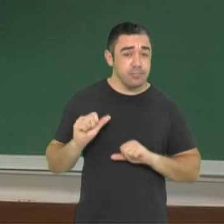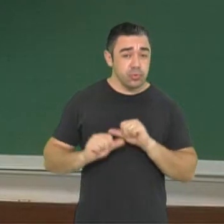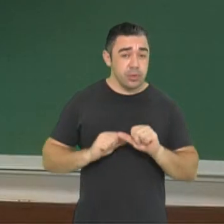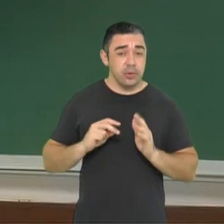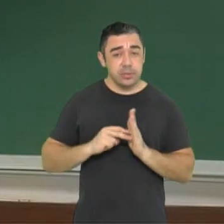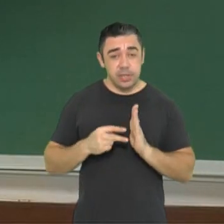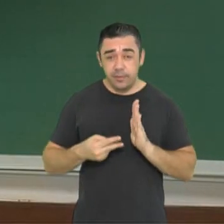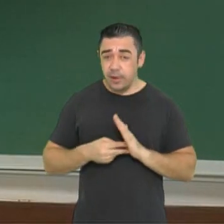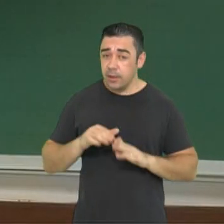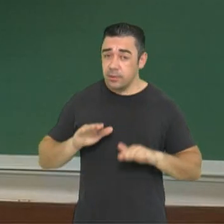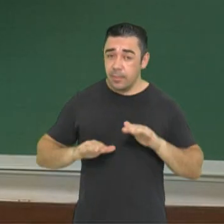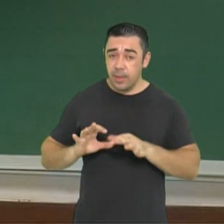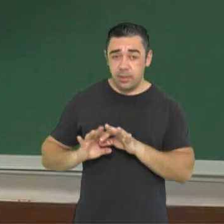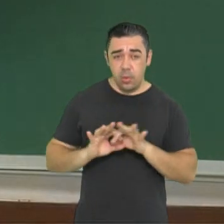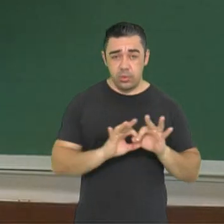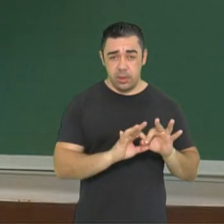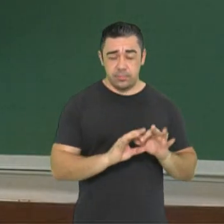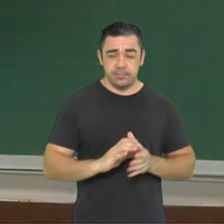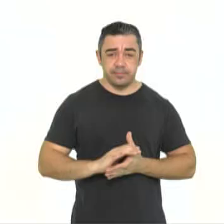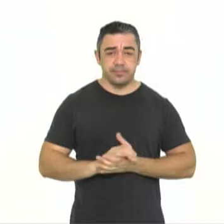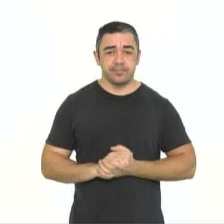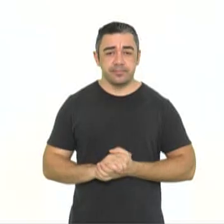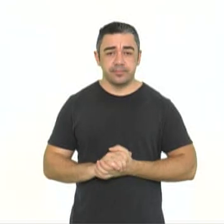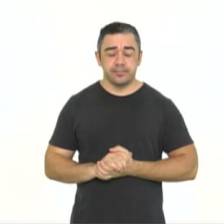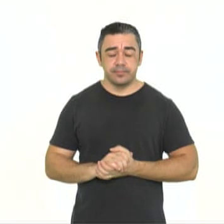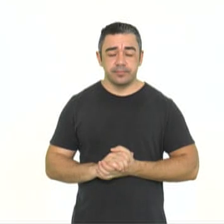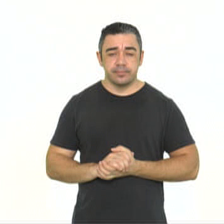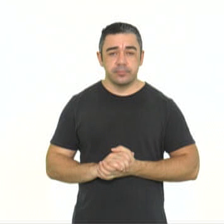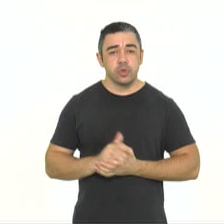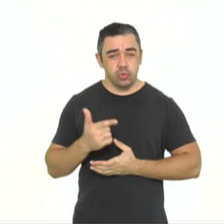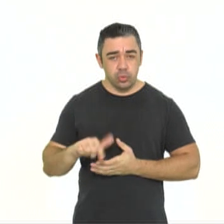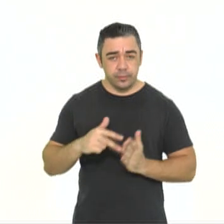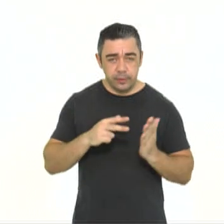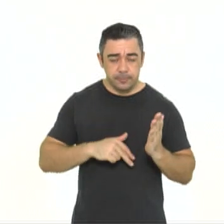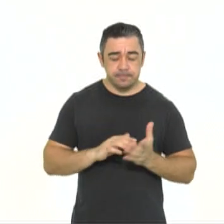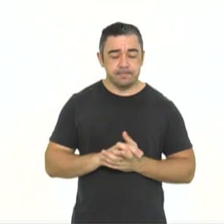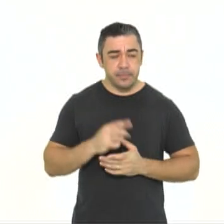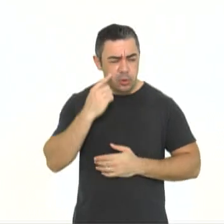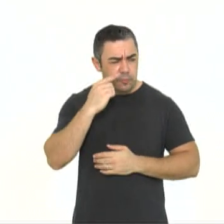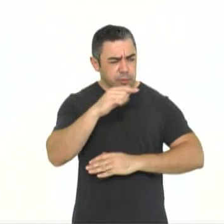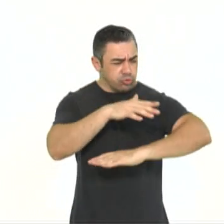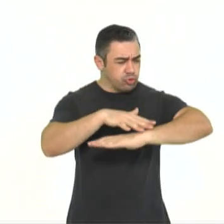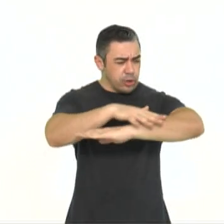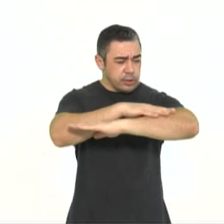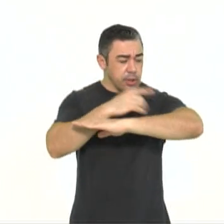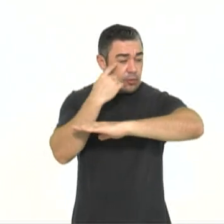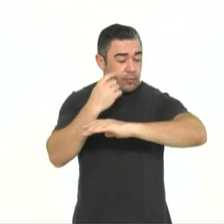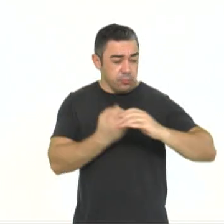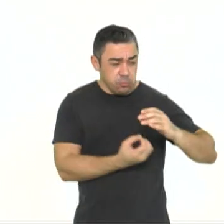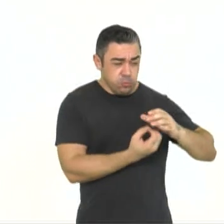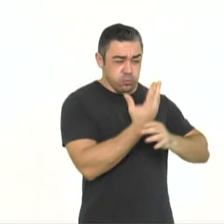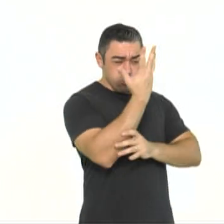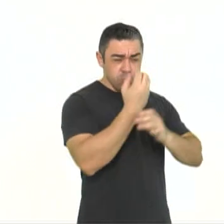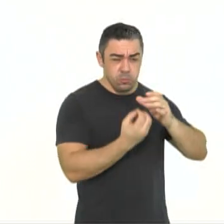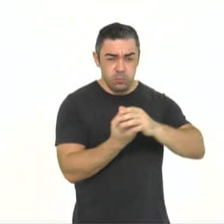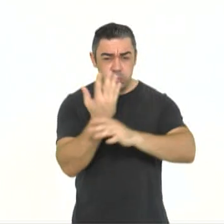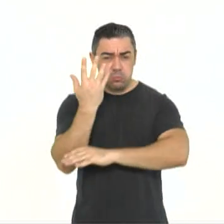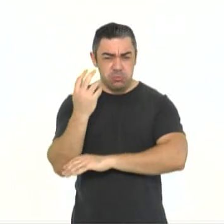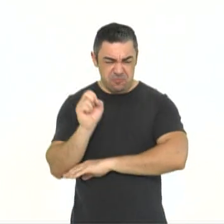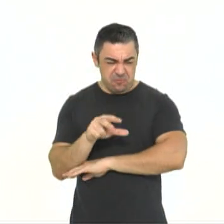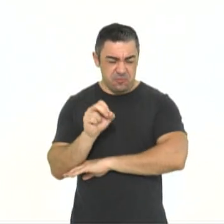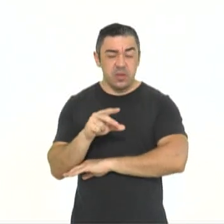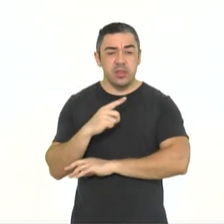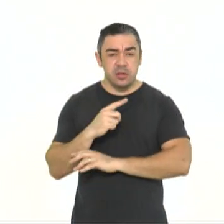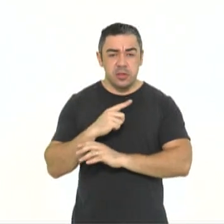do contexto. Mas vamos reler. Olha lá. Olhei um pouco o jardim e vi a pujança vingativa com que a tiririca e o carrapicho